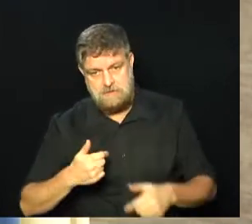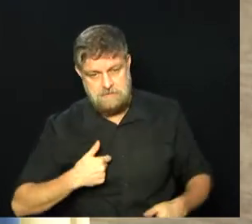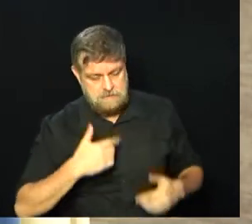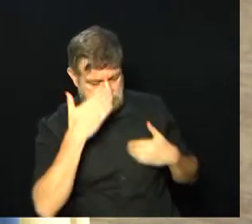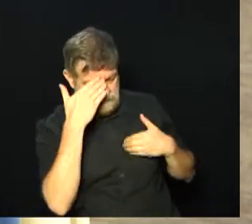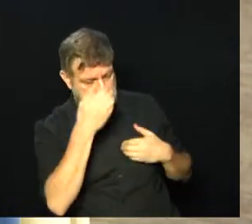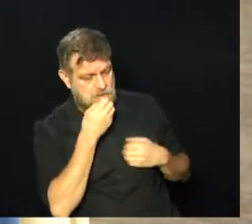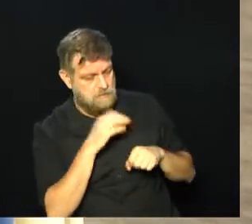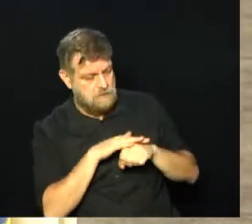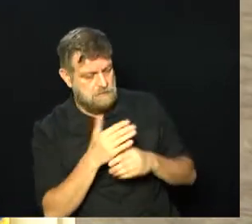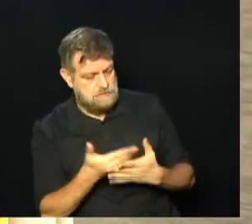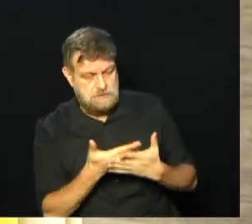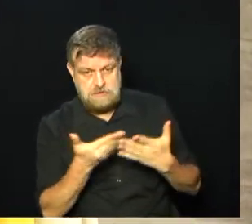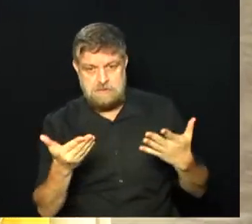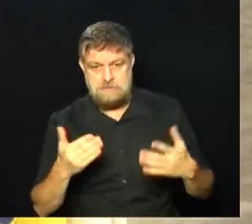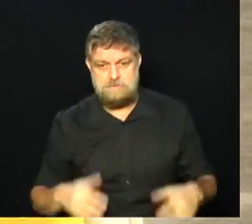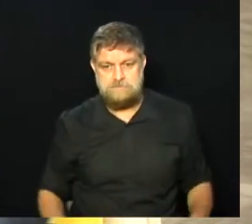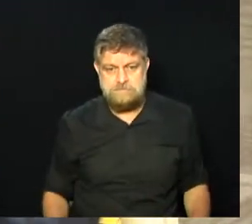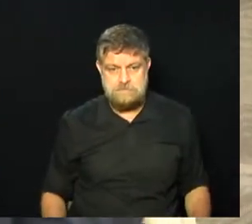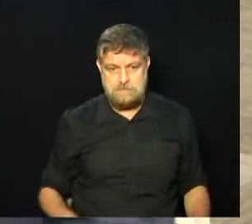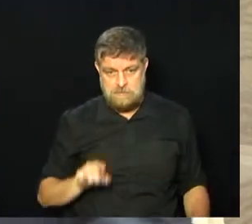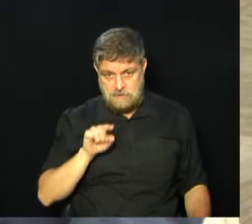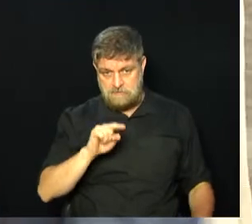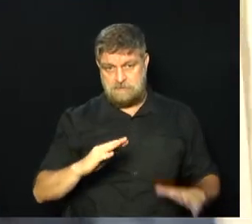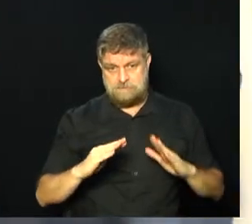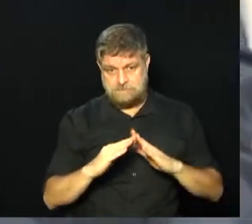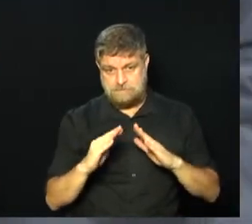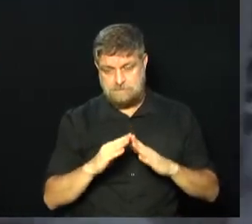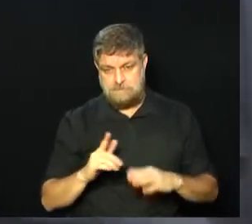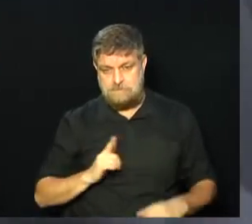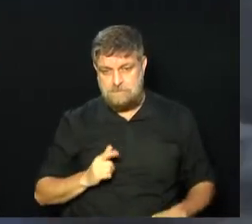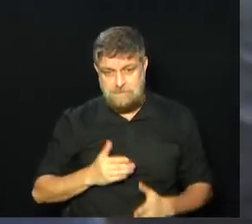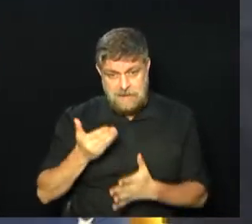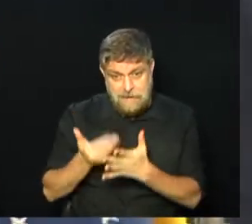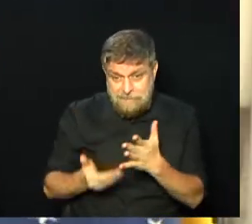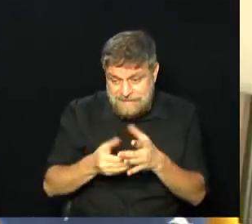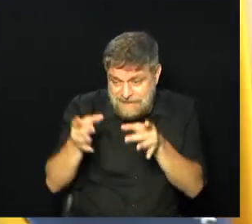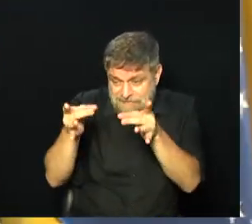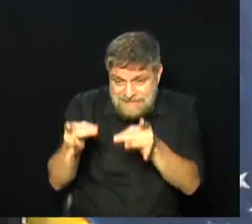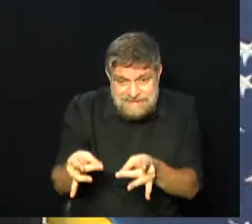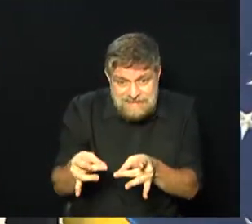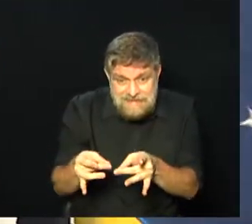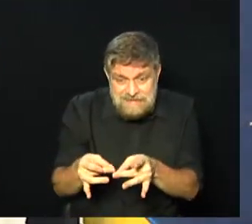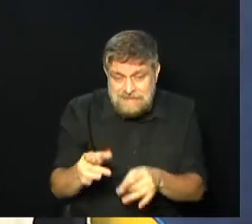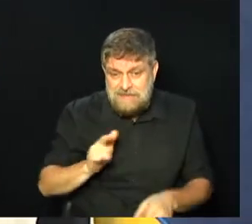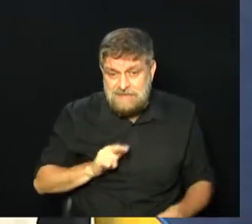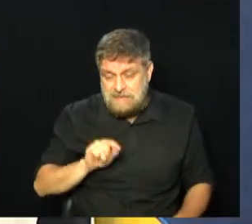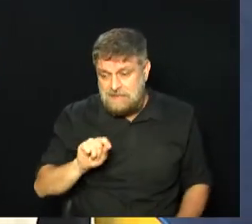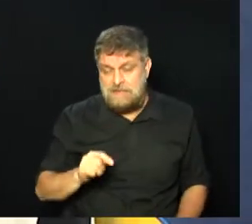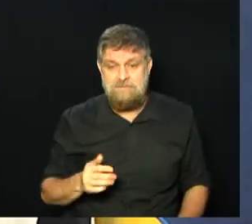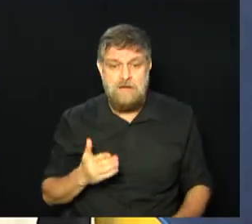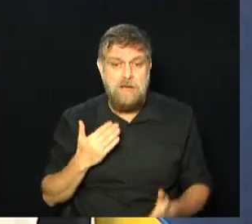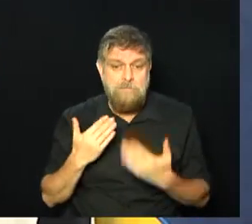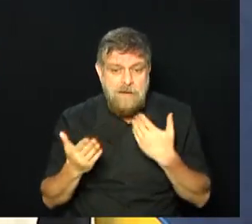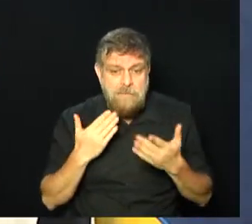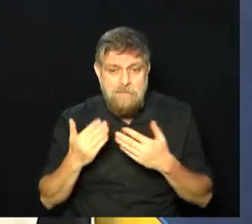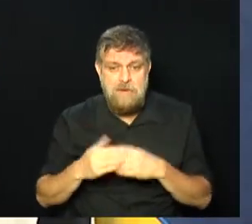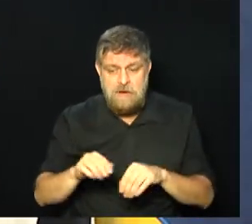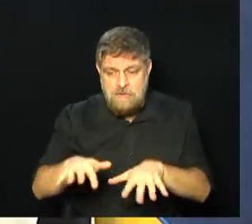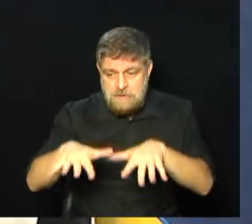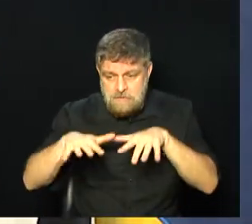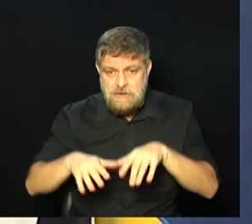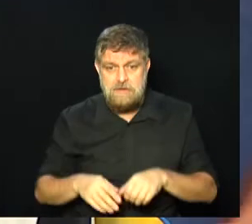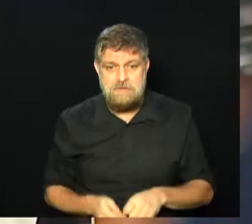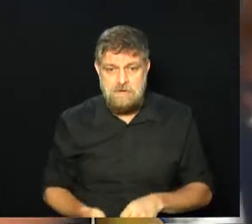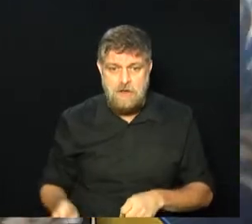boa noite a todos. Obrigada. E a você aí de casa, se perdeu algum detalhe desta apresentação, que na verdade foi um debate, pode voltar às